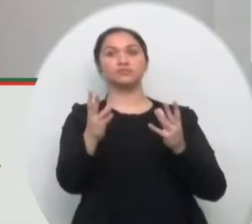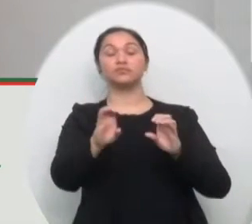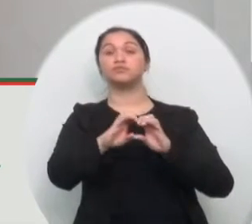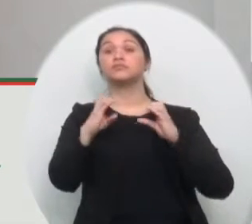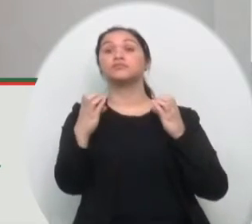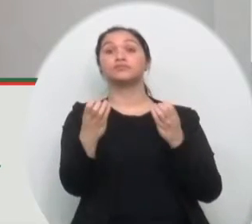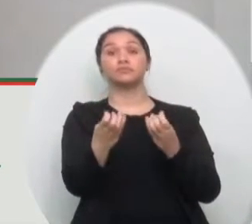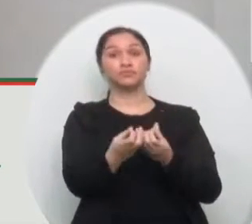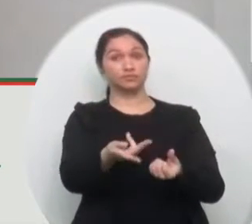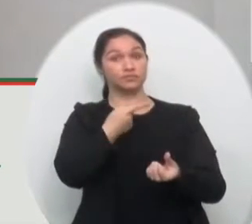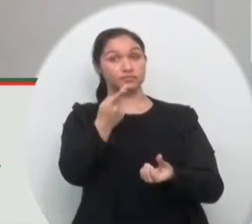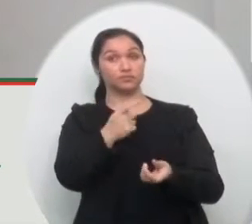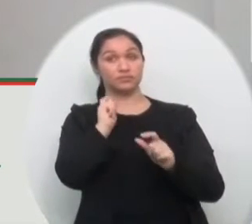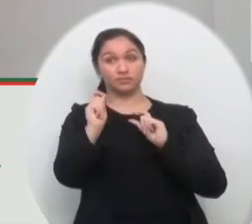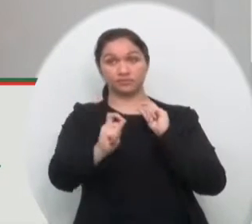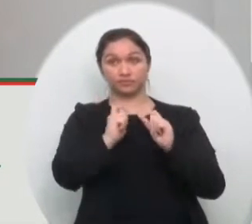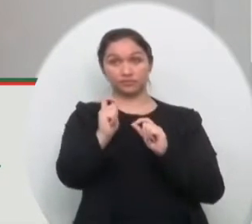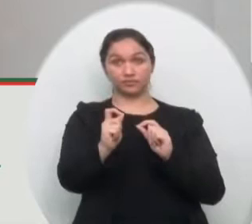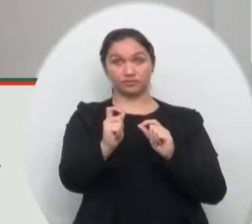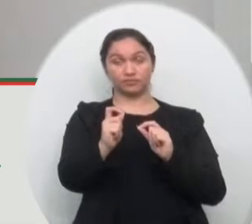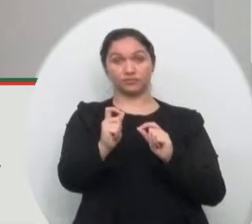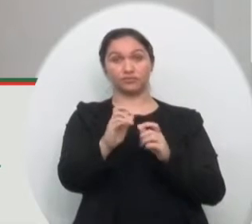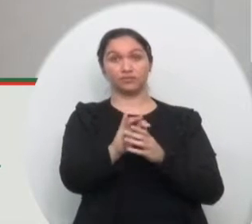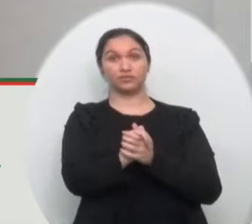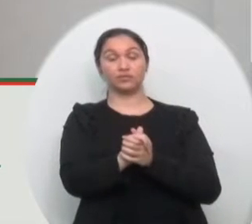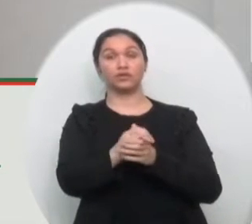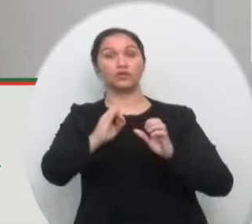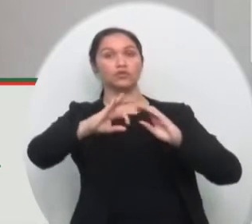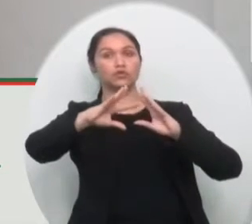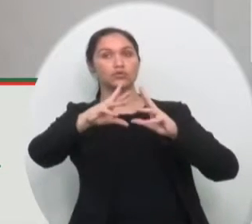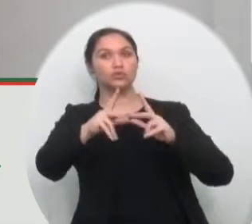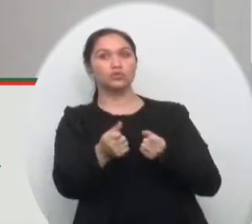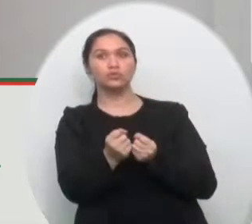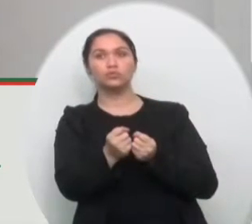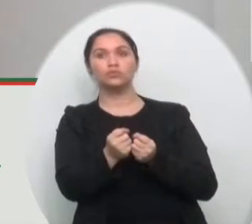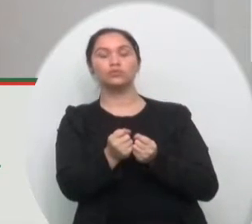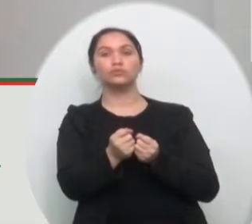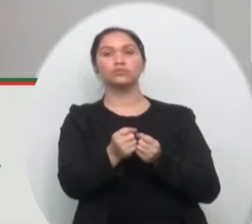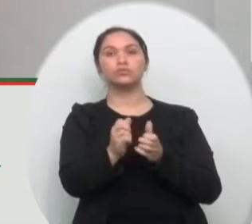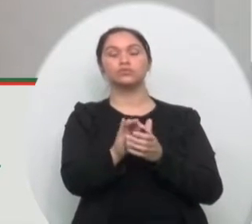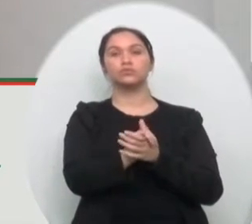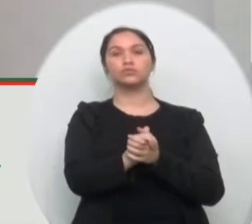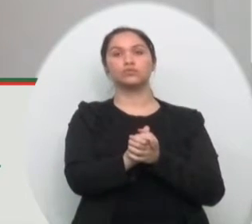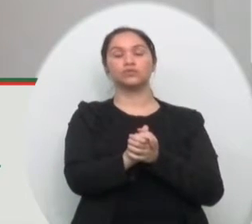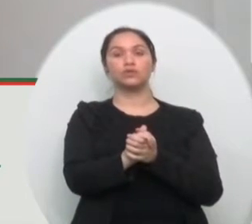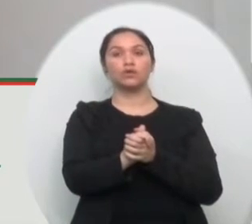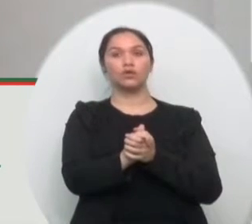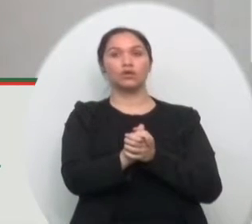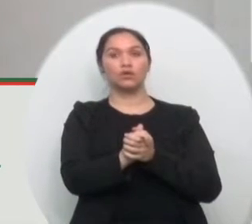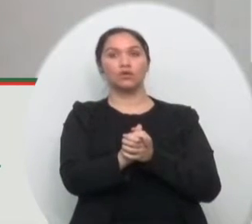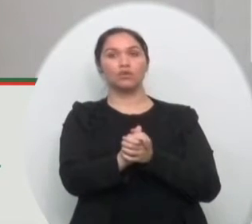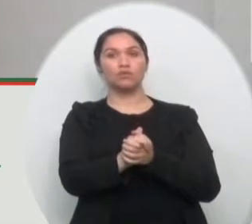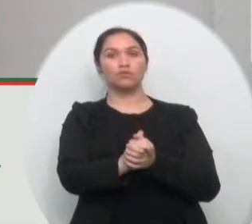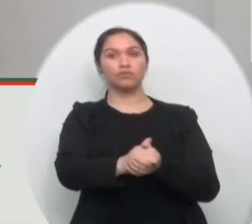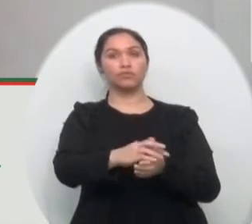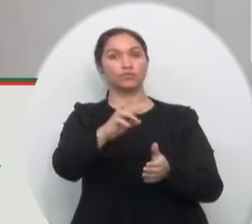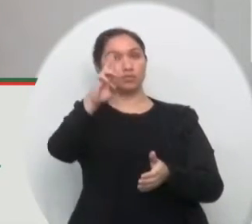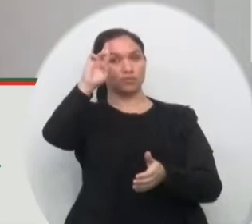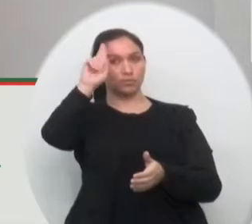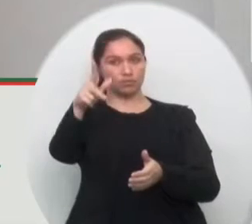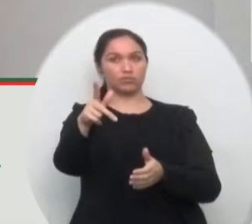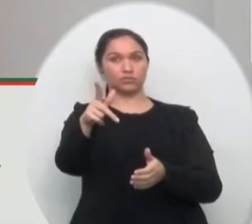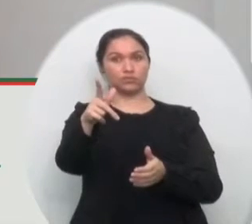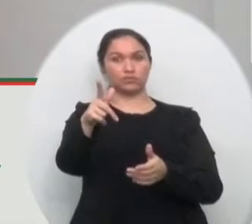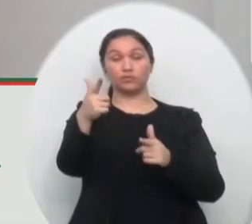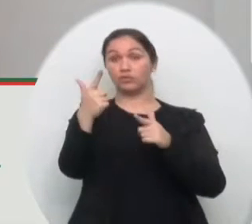comunidades argumentaram que o pleito daquele bairro foi atendido imediatamente porque se trata de um bairro da elite social. Equívoco.